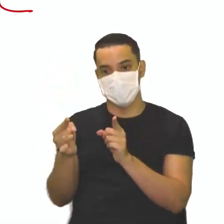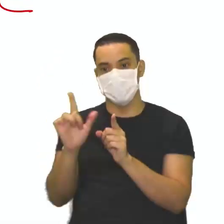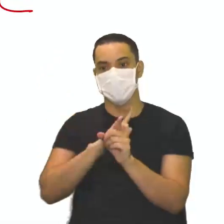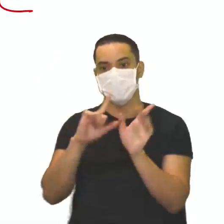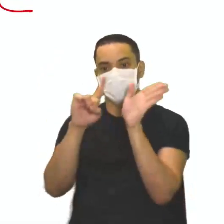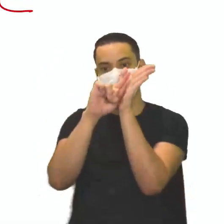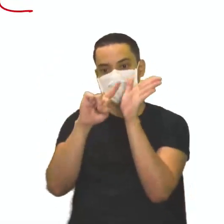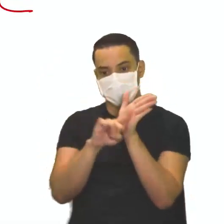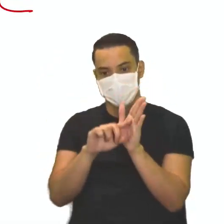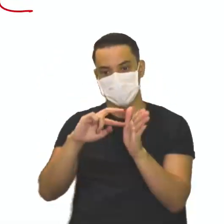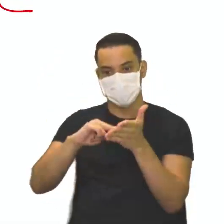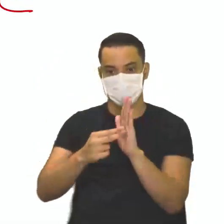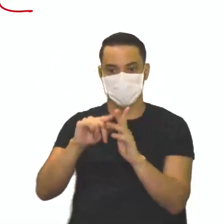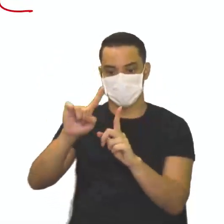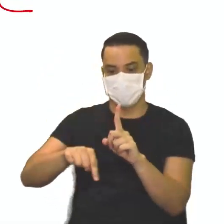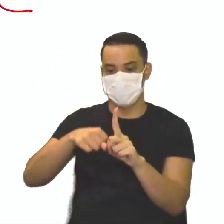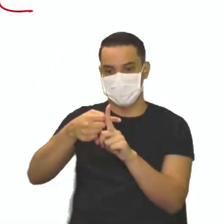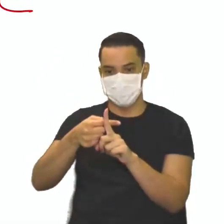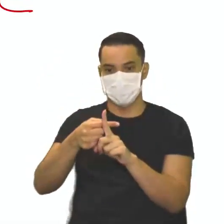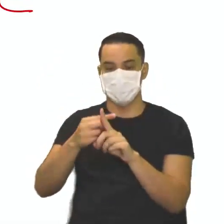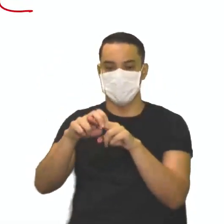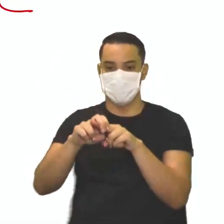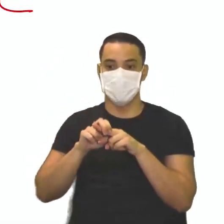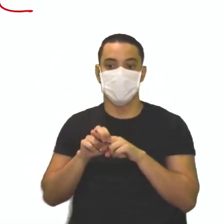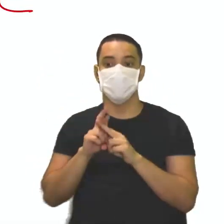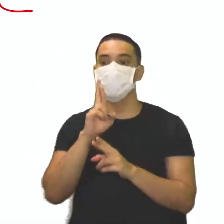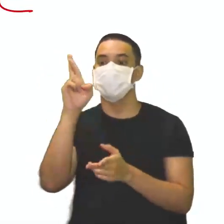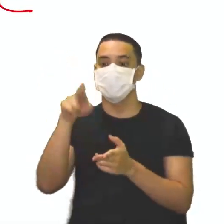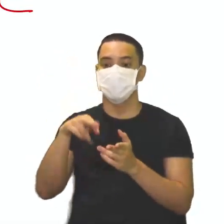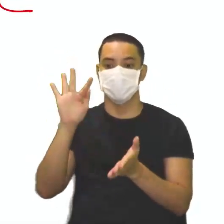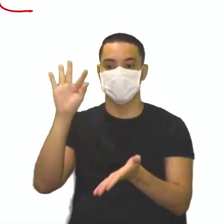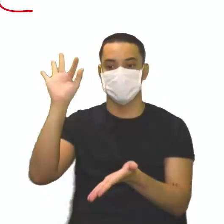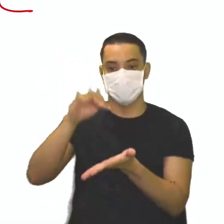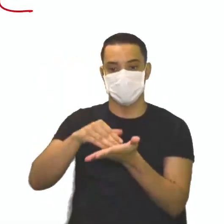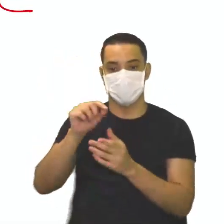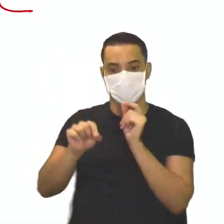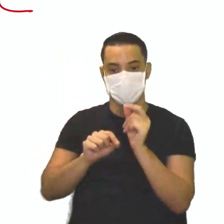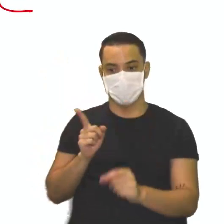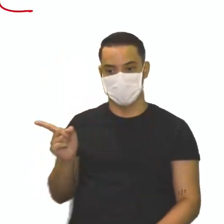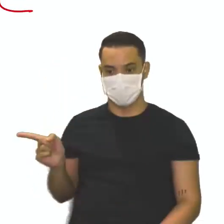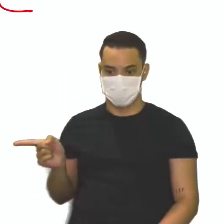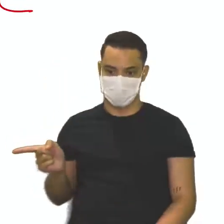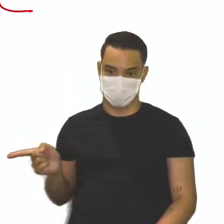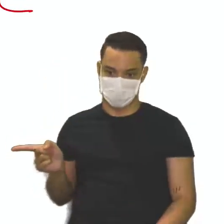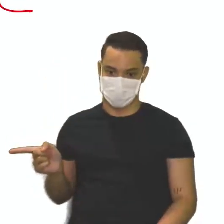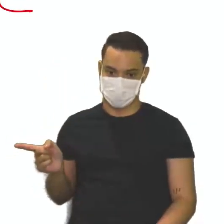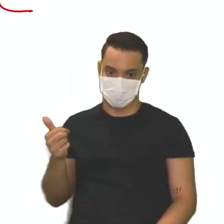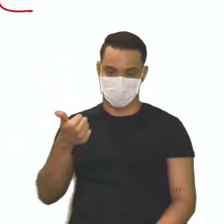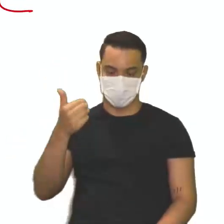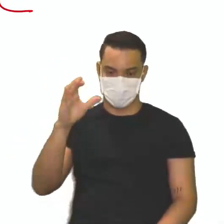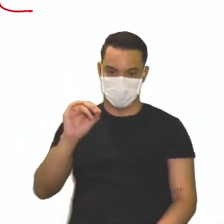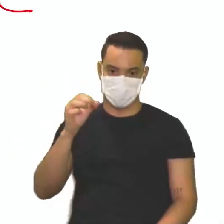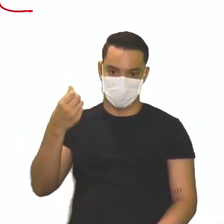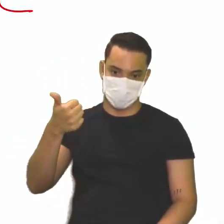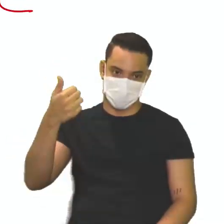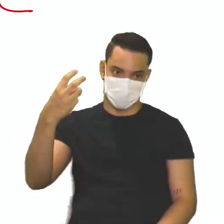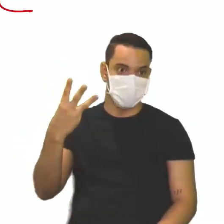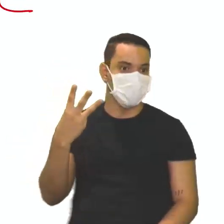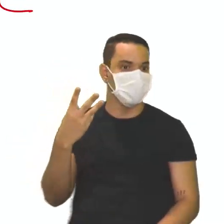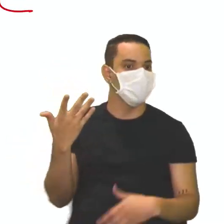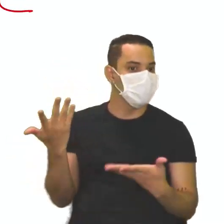com negativo positivo, então eu vou obter 10 a 13 elétrons e eu fico aí com a